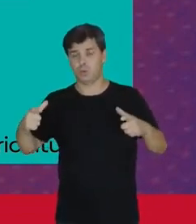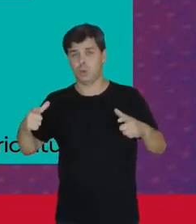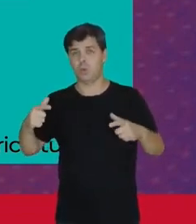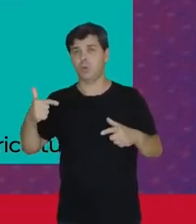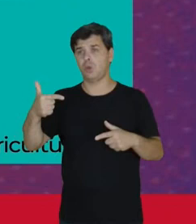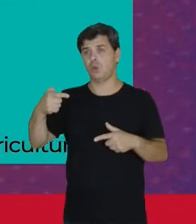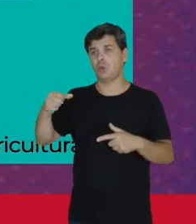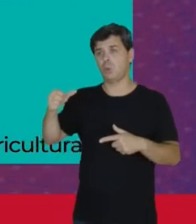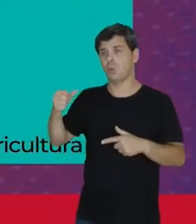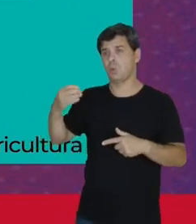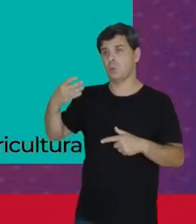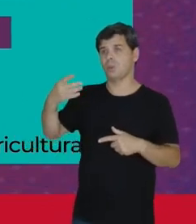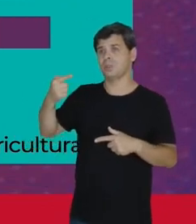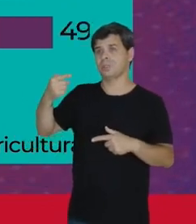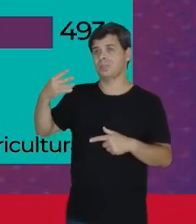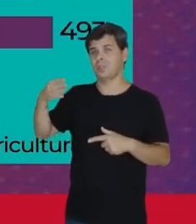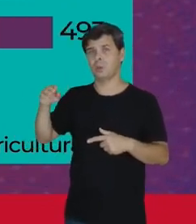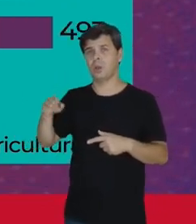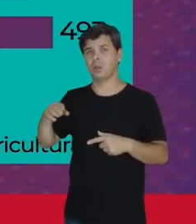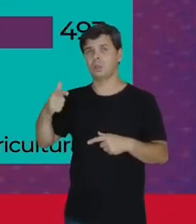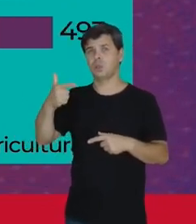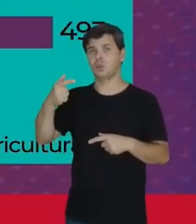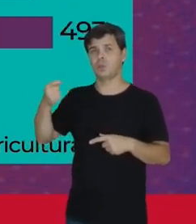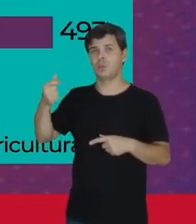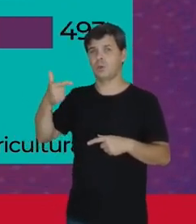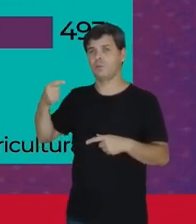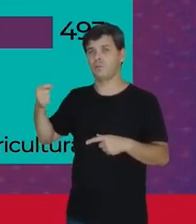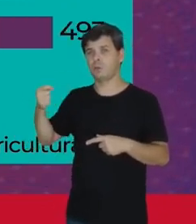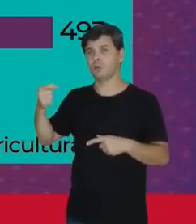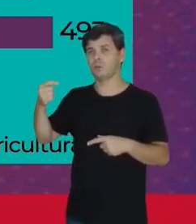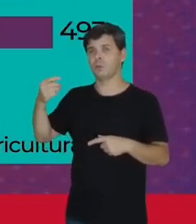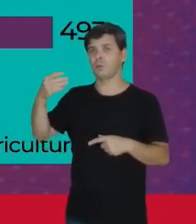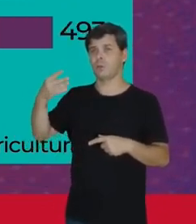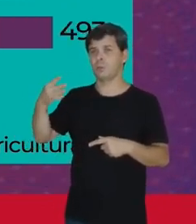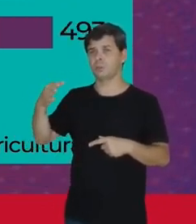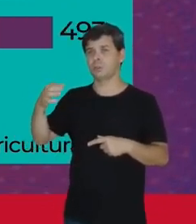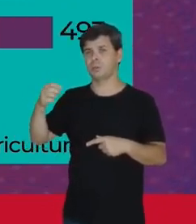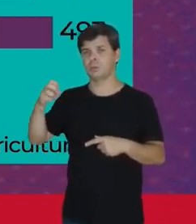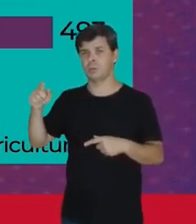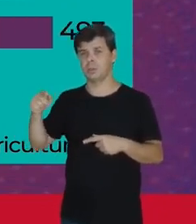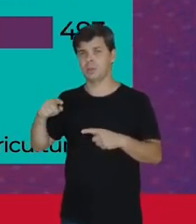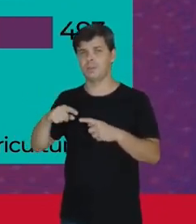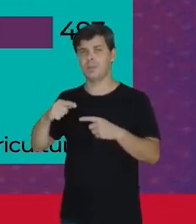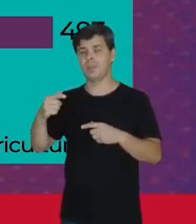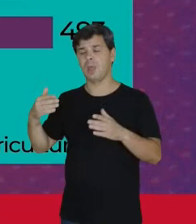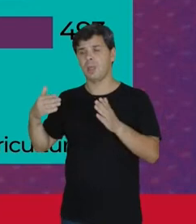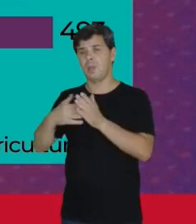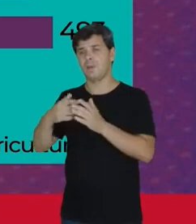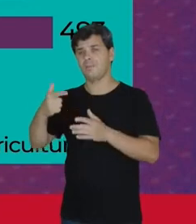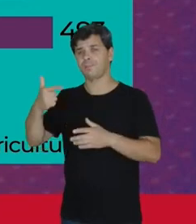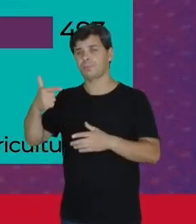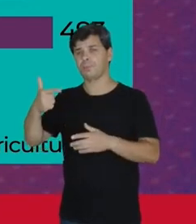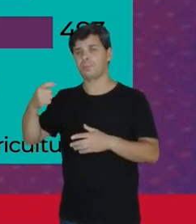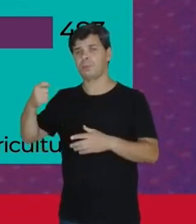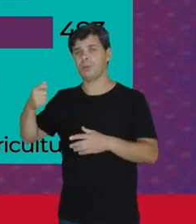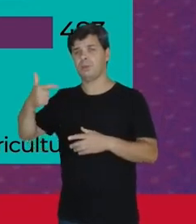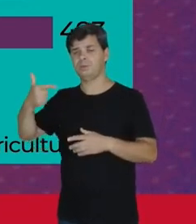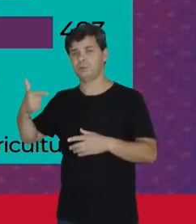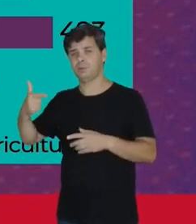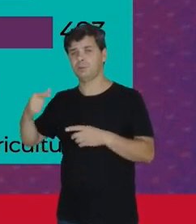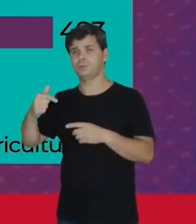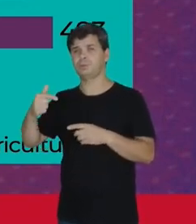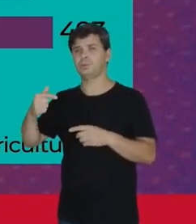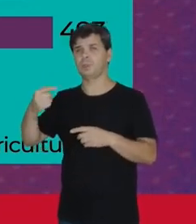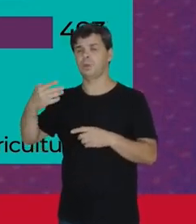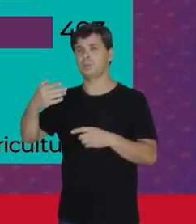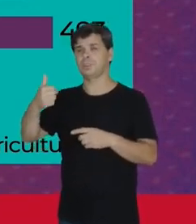substâncias. Em 2020, 493. Até o final de setembro de 2021, 411 novos